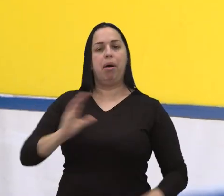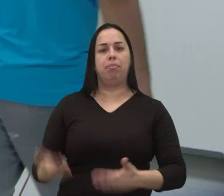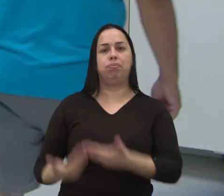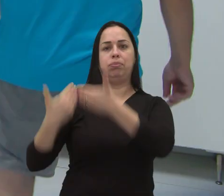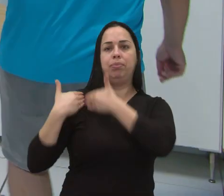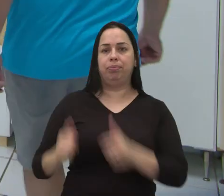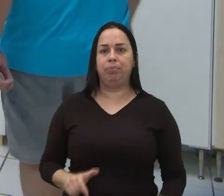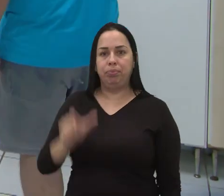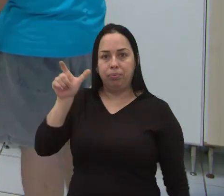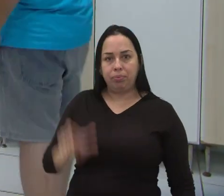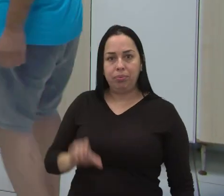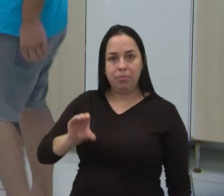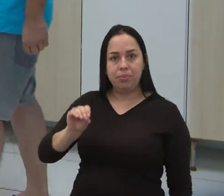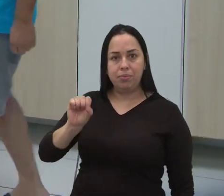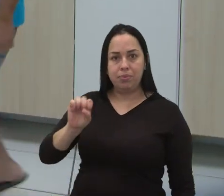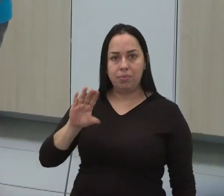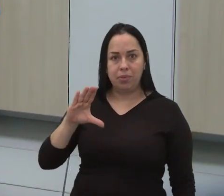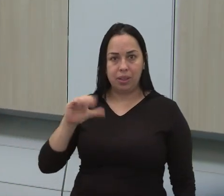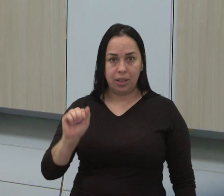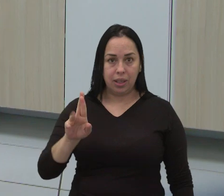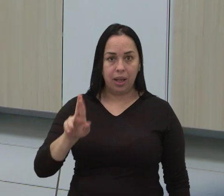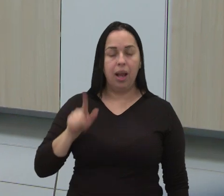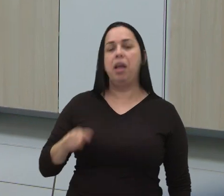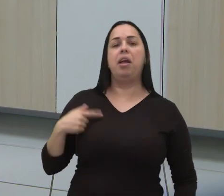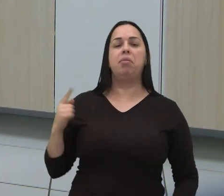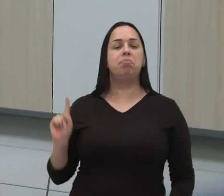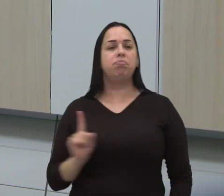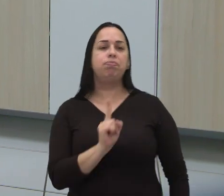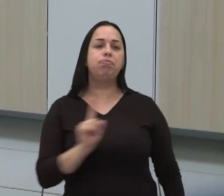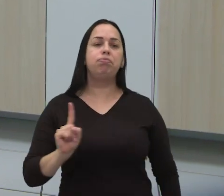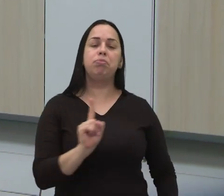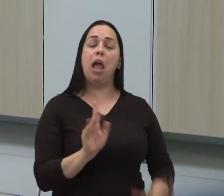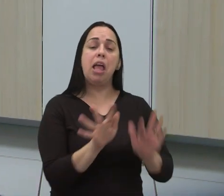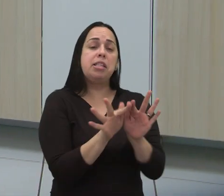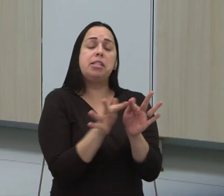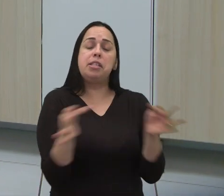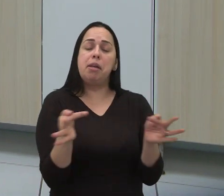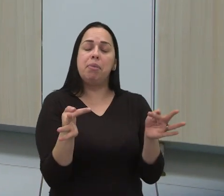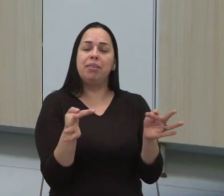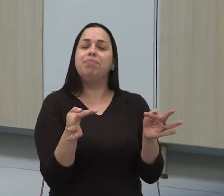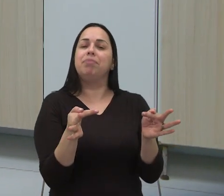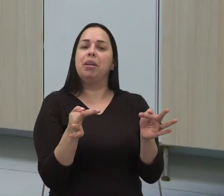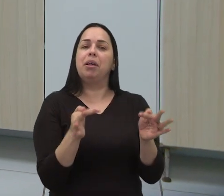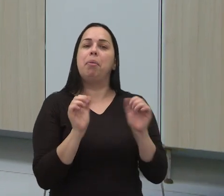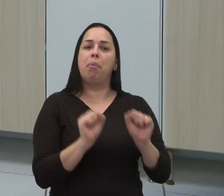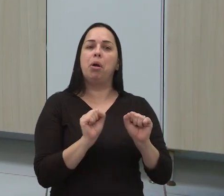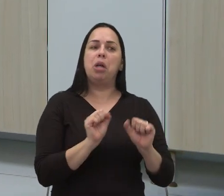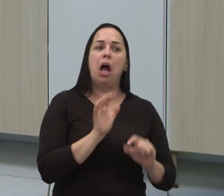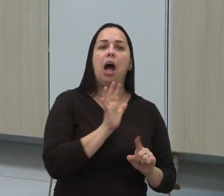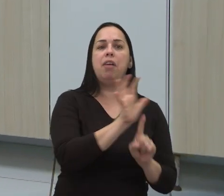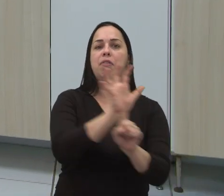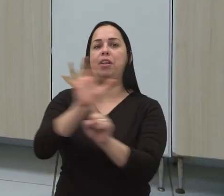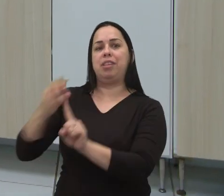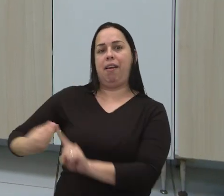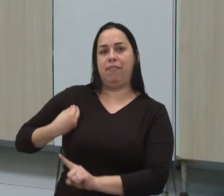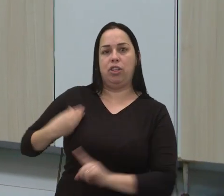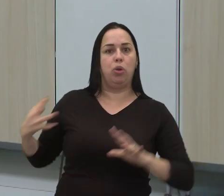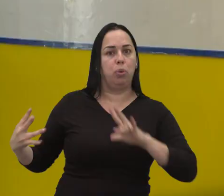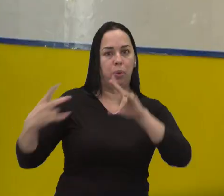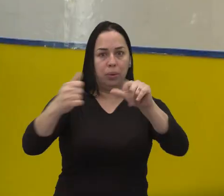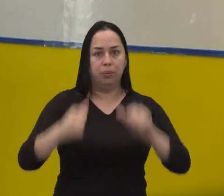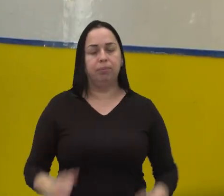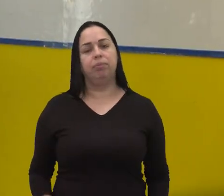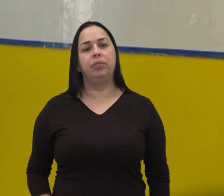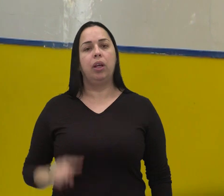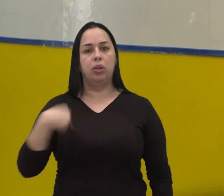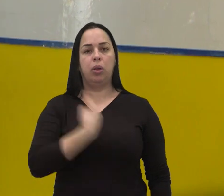isso. Para o Oscar, vir até a escola e votar é um gesto simples e que pode fazer a diferença na vida de todos nos próximos anos.